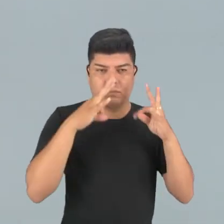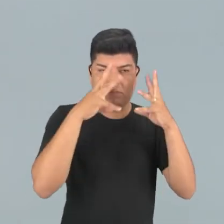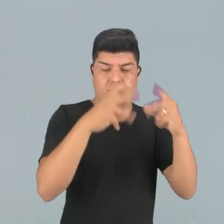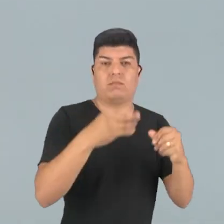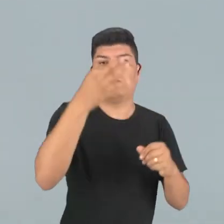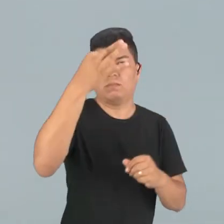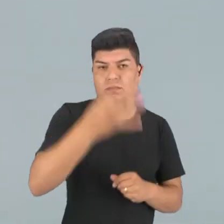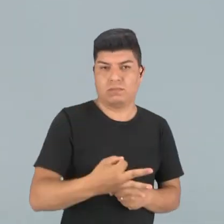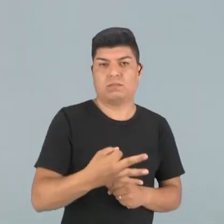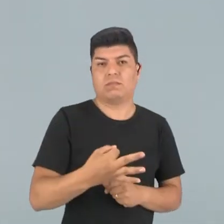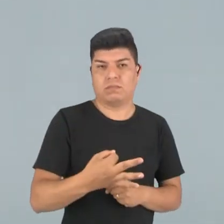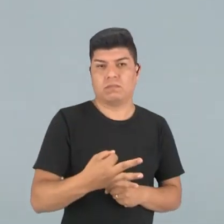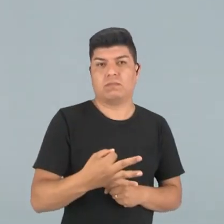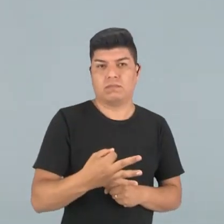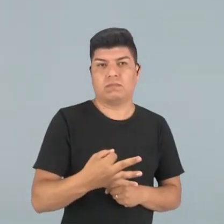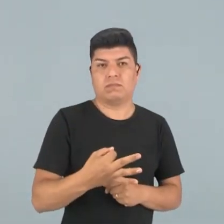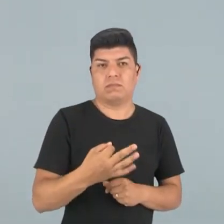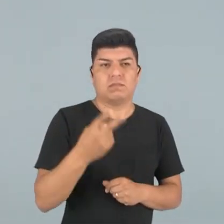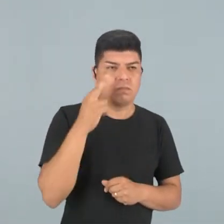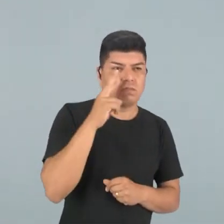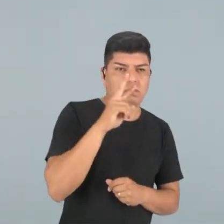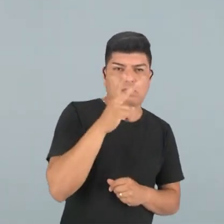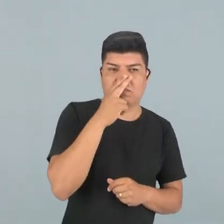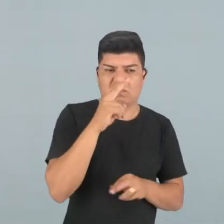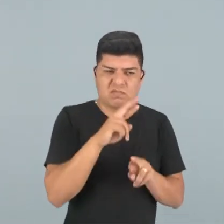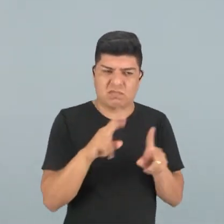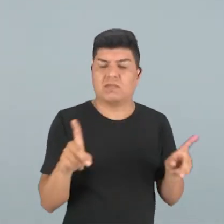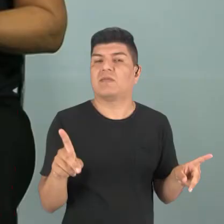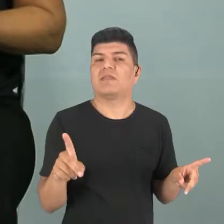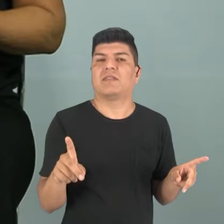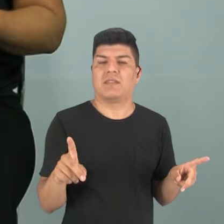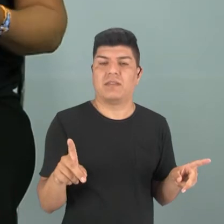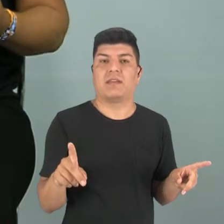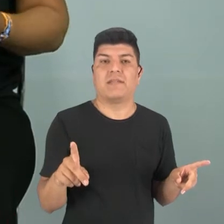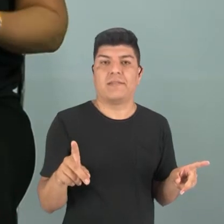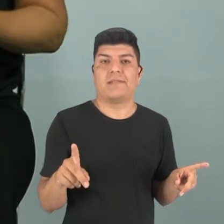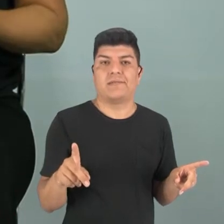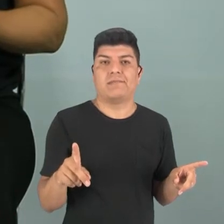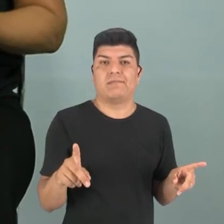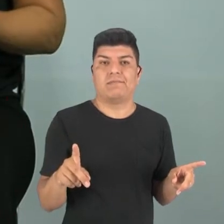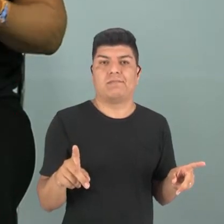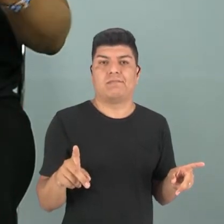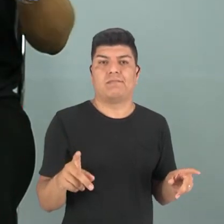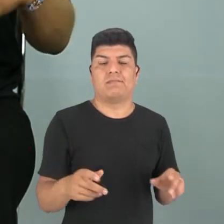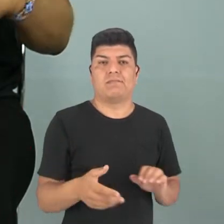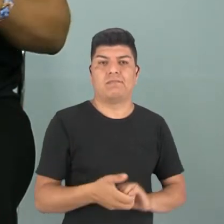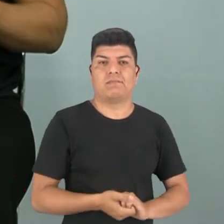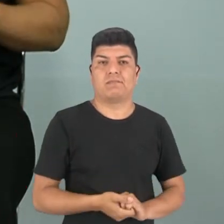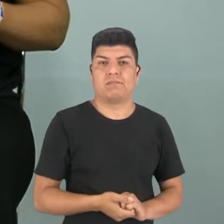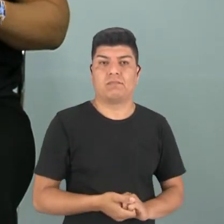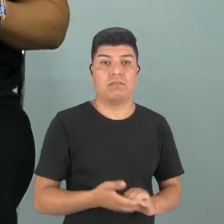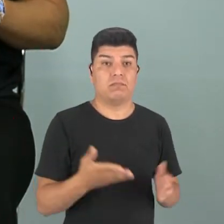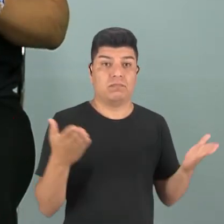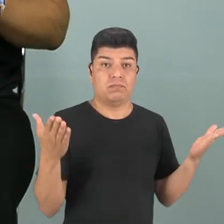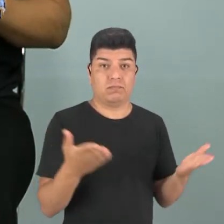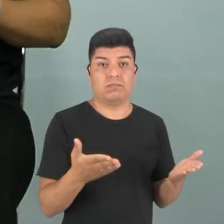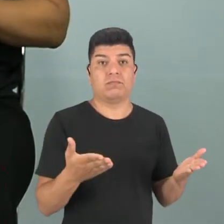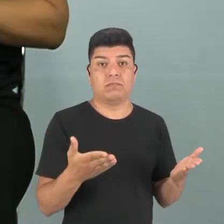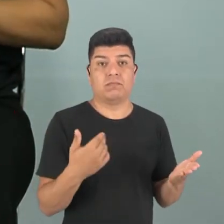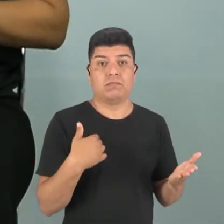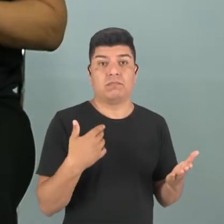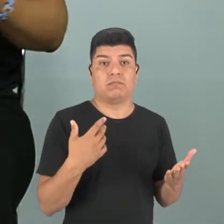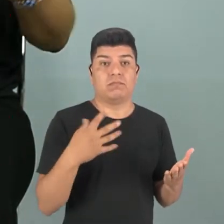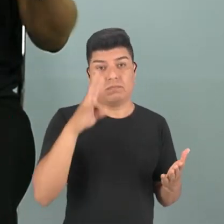né, e não ser visto com essa diferença, né. E aí, né, foi recentemente que eu tomei